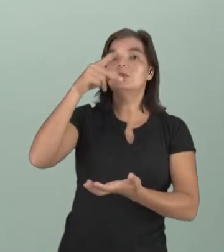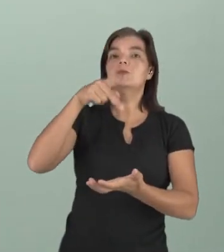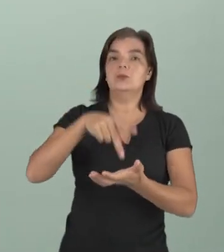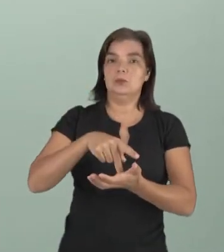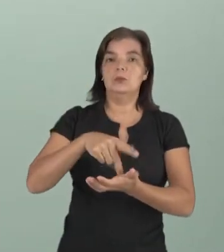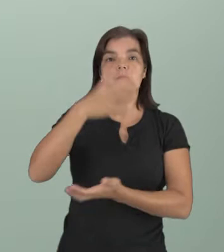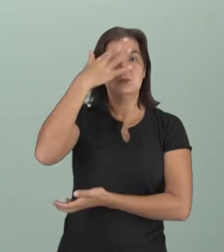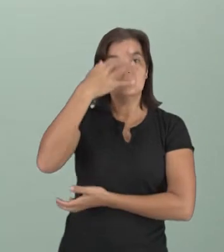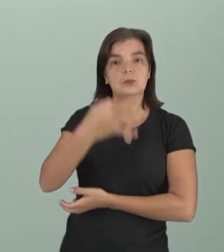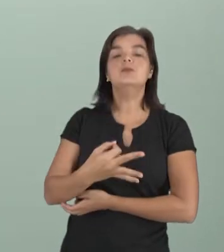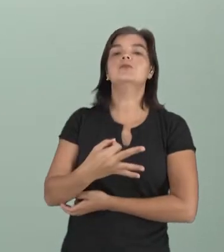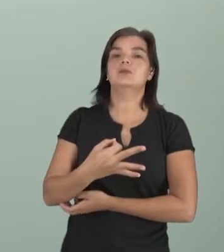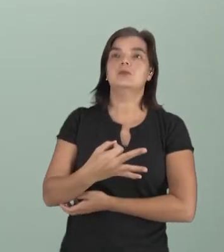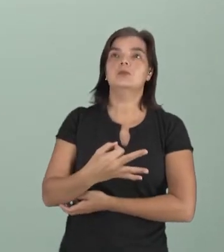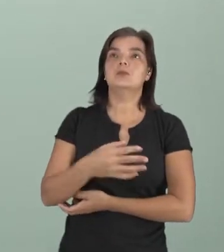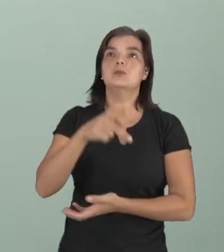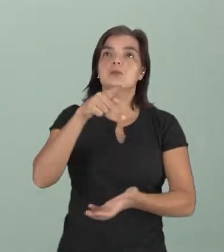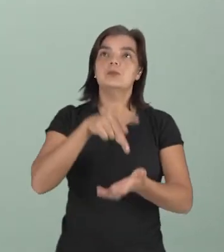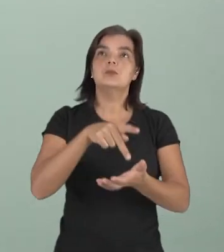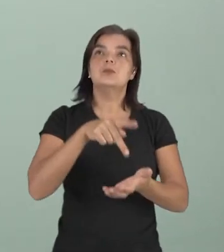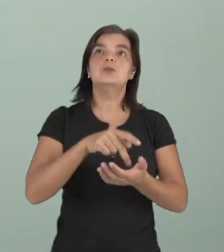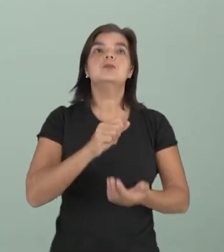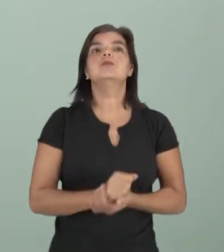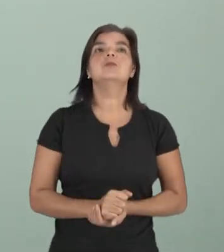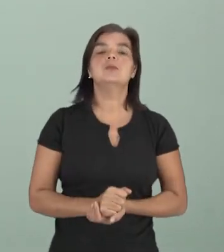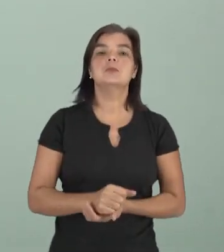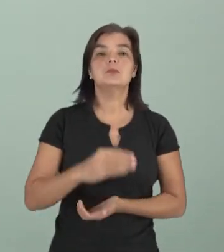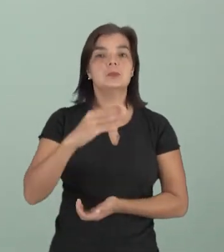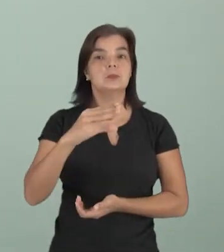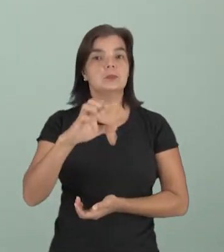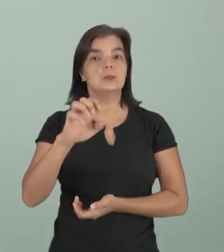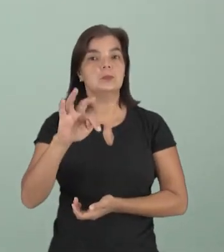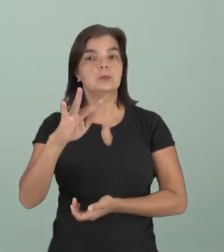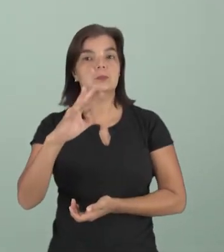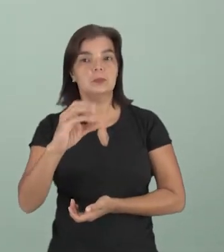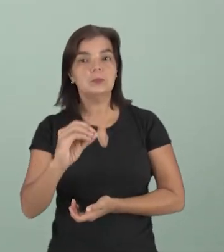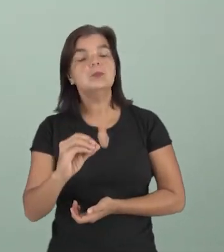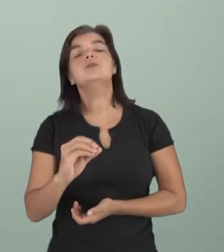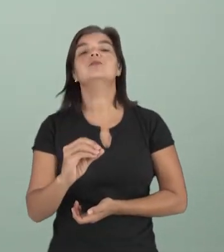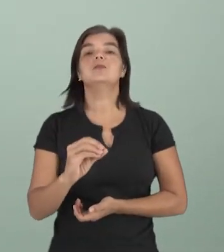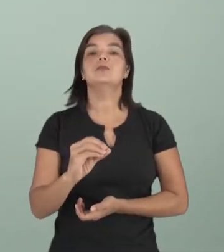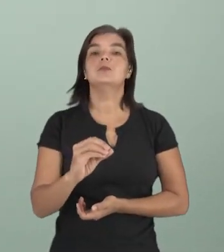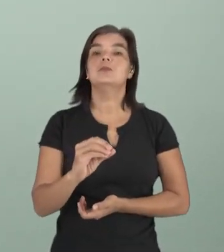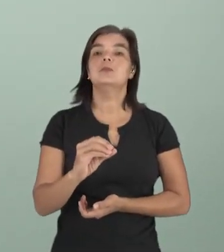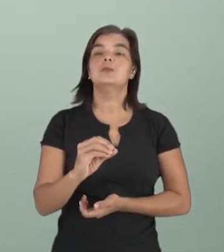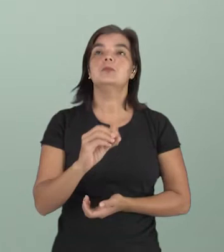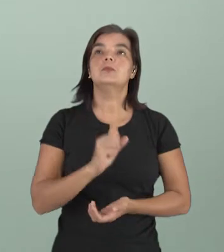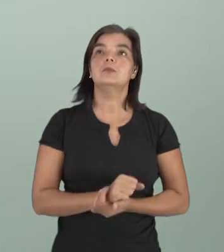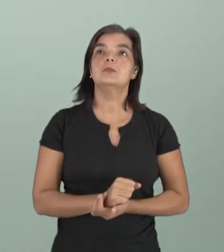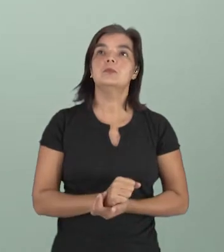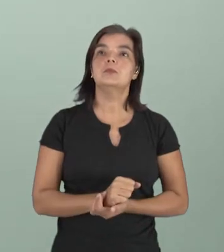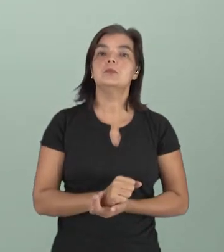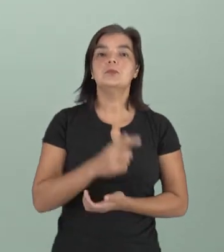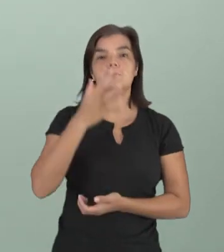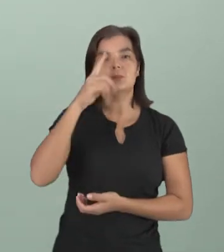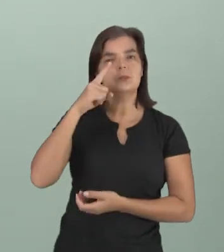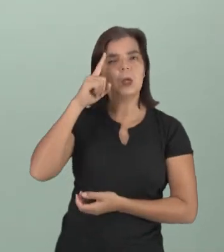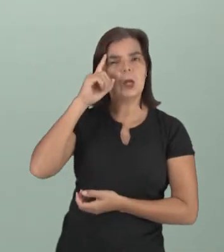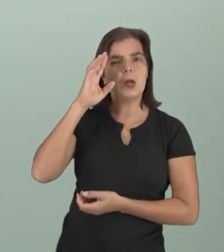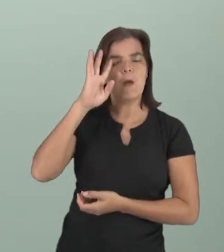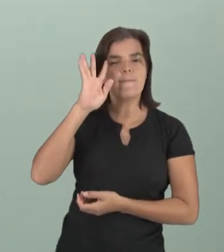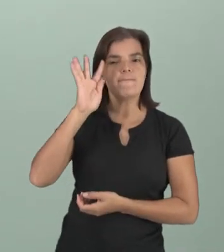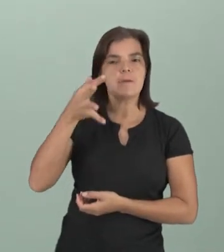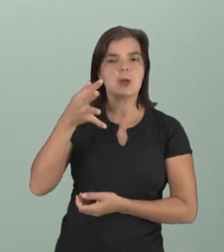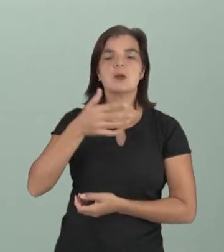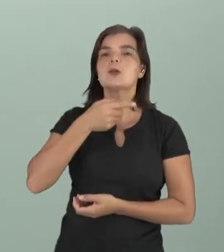se fixa na afirmação da verdade, o cético, o ceticista, ele se fixa na